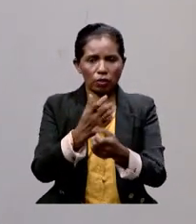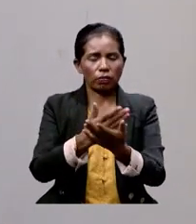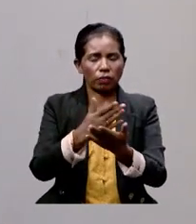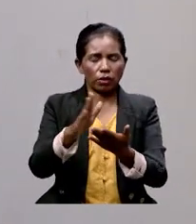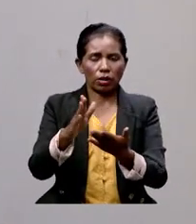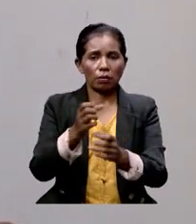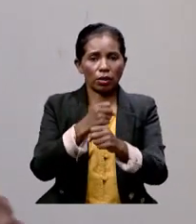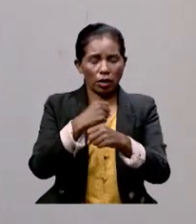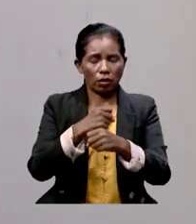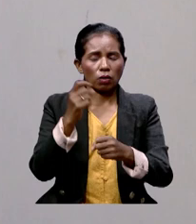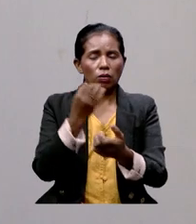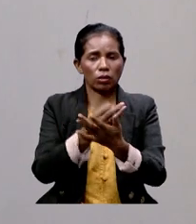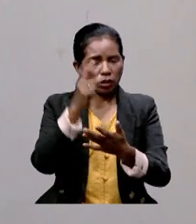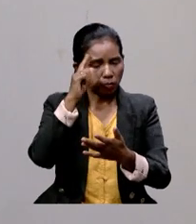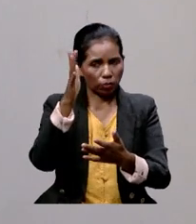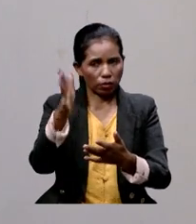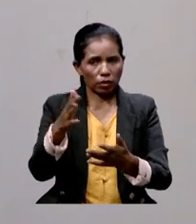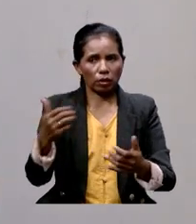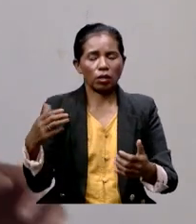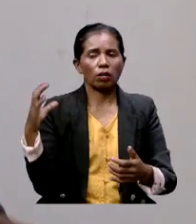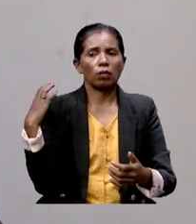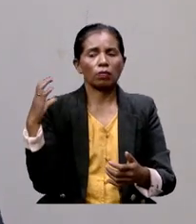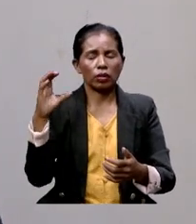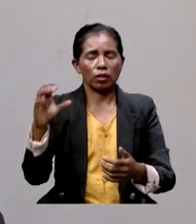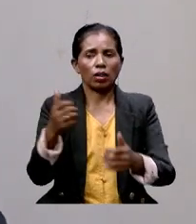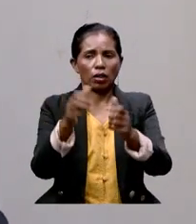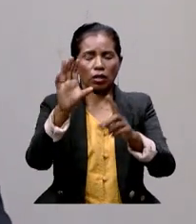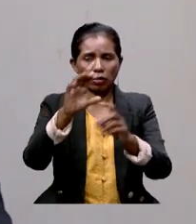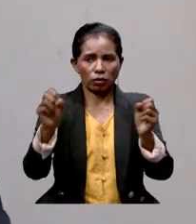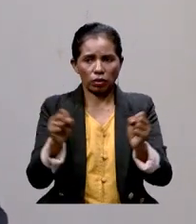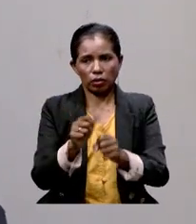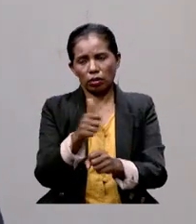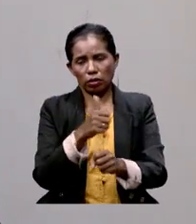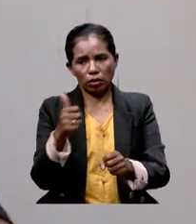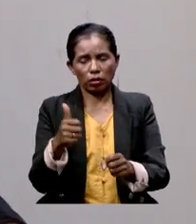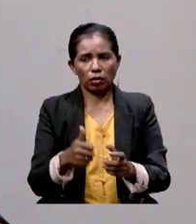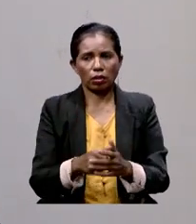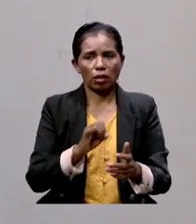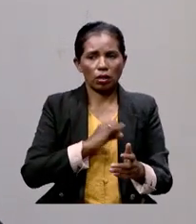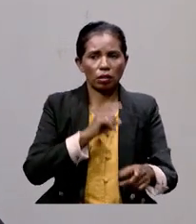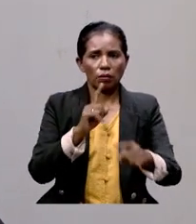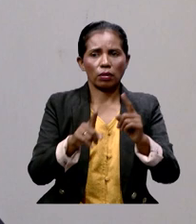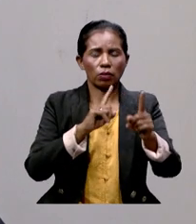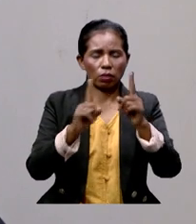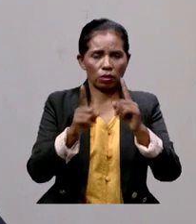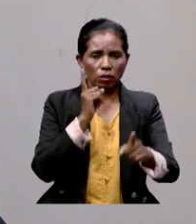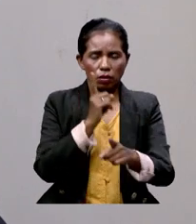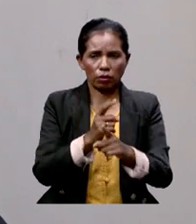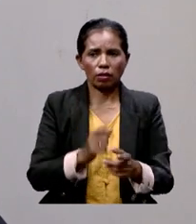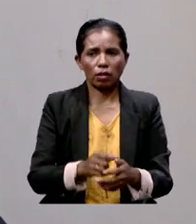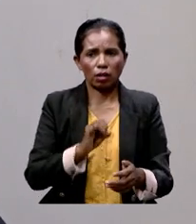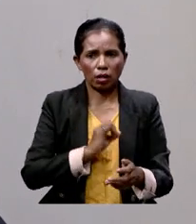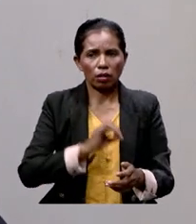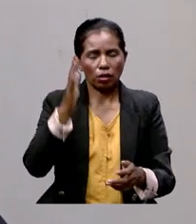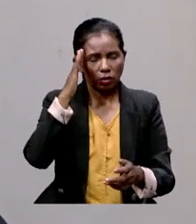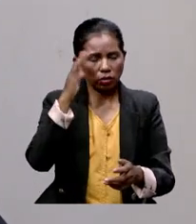ba osan falso e dané, mas bem, e dané competência autoridade estricelo que ninha, né, bem que aula bele qualia detalhe, e hau atena kata